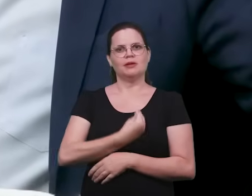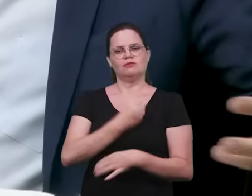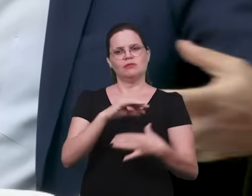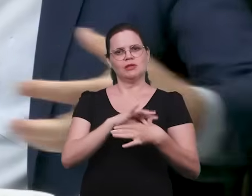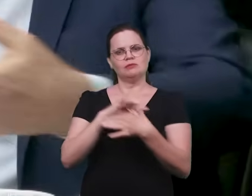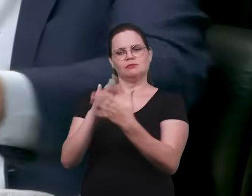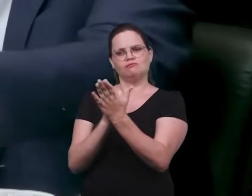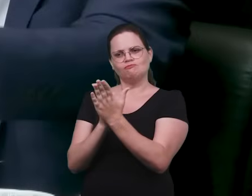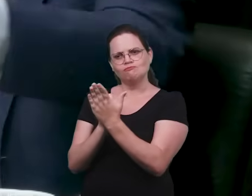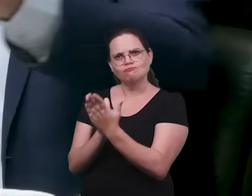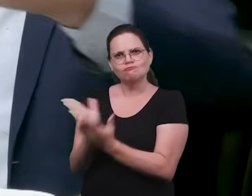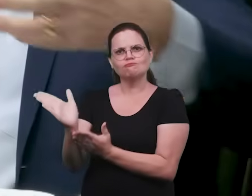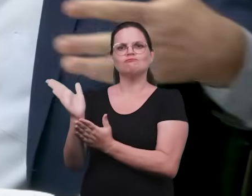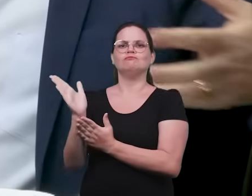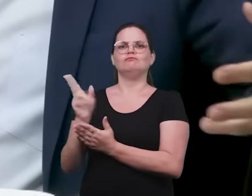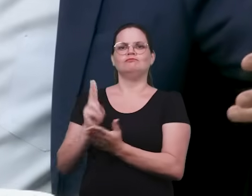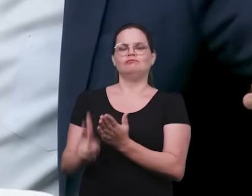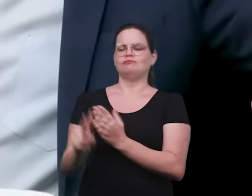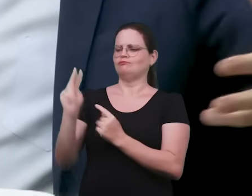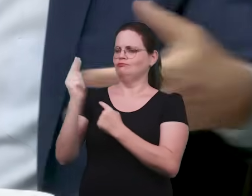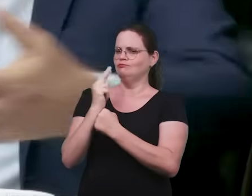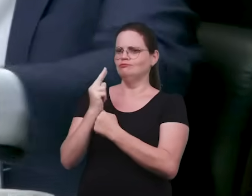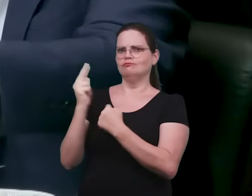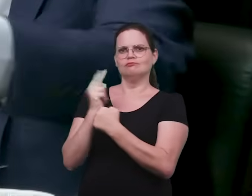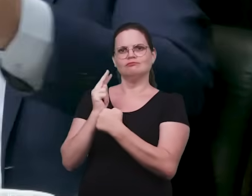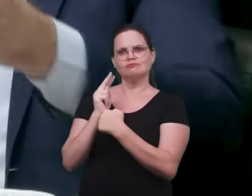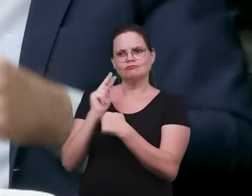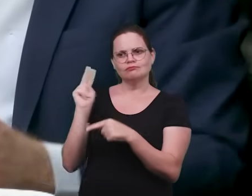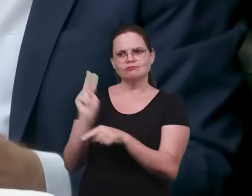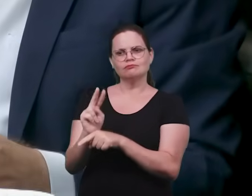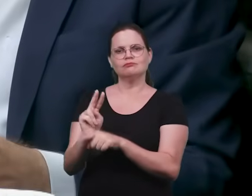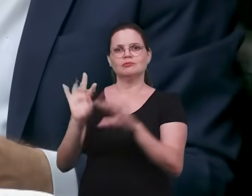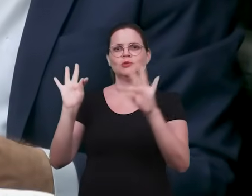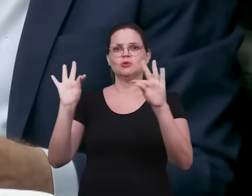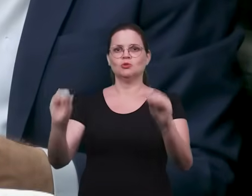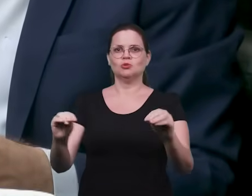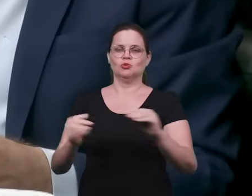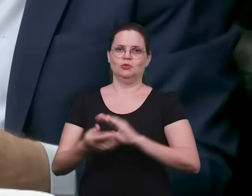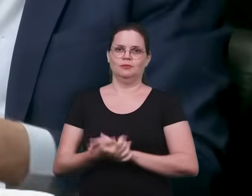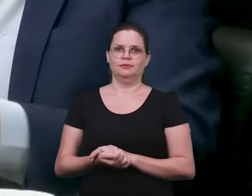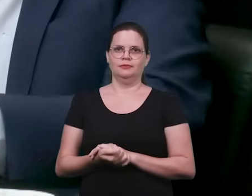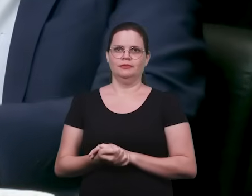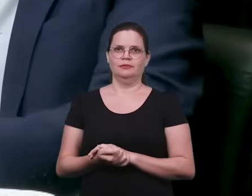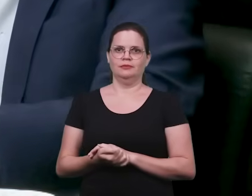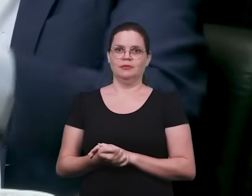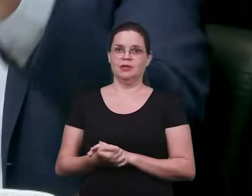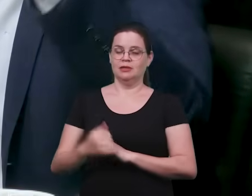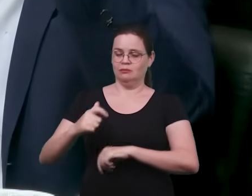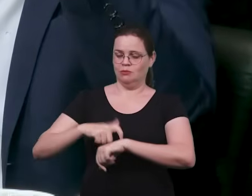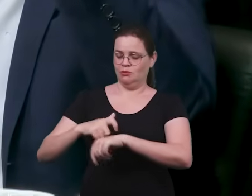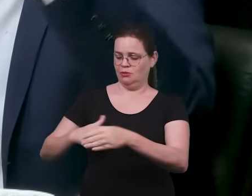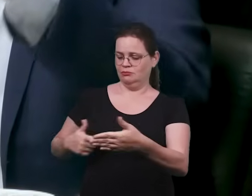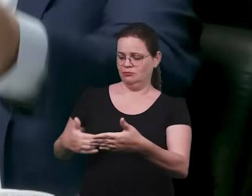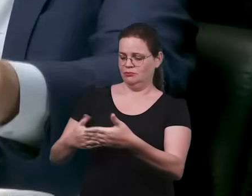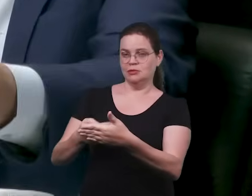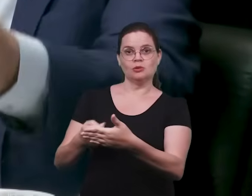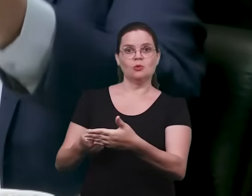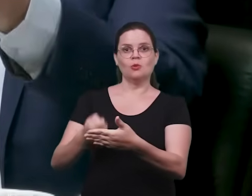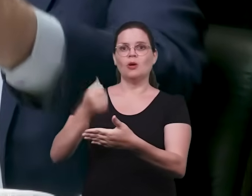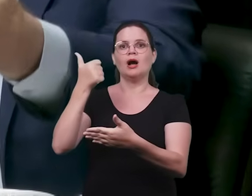te conduziu nessa jornada, te preservou nessa jornada, está prestes a te